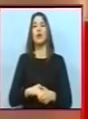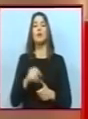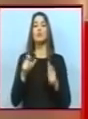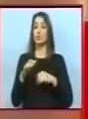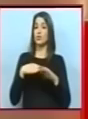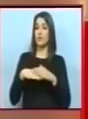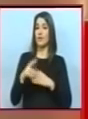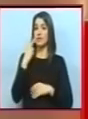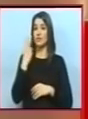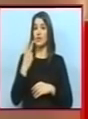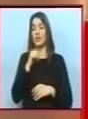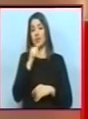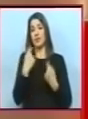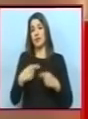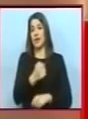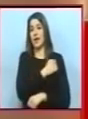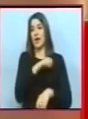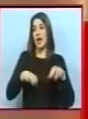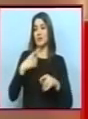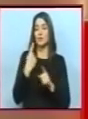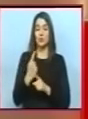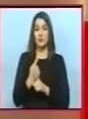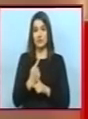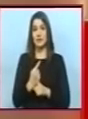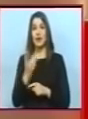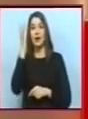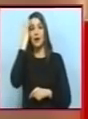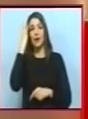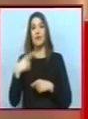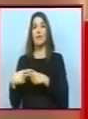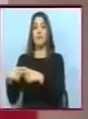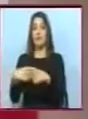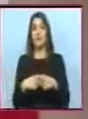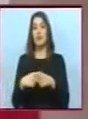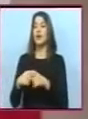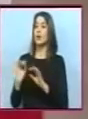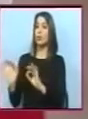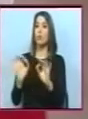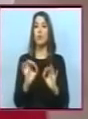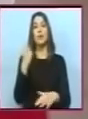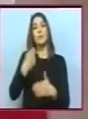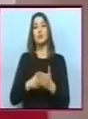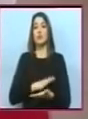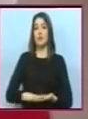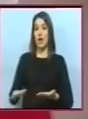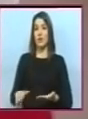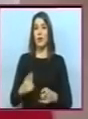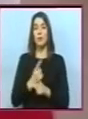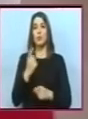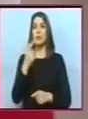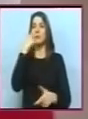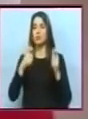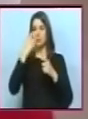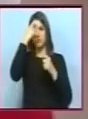isso normalmente têm património. E, portanto, é mais fácil distribuir sem encargos. E, portanto, não, as pessoas não serem